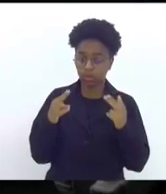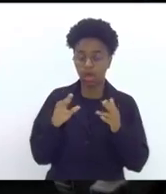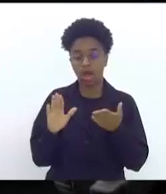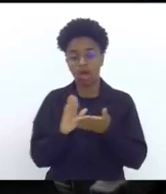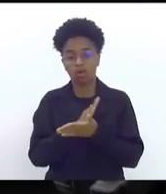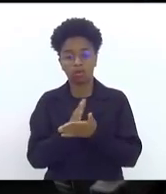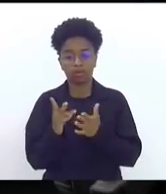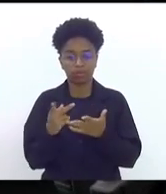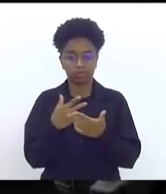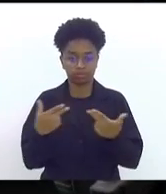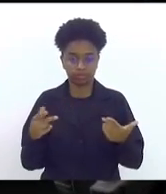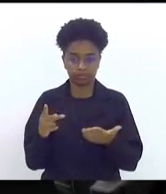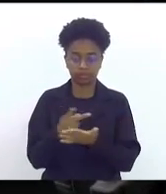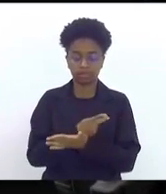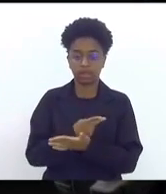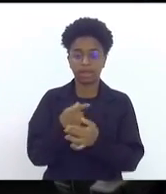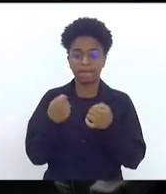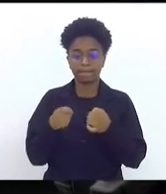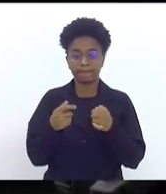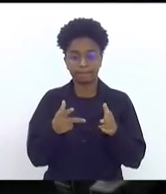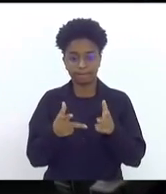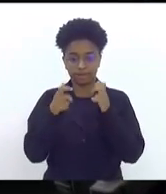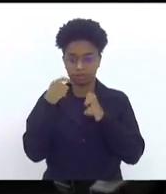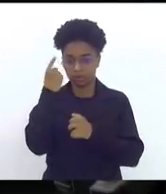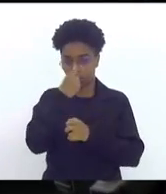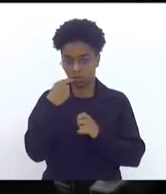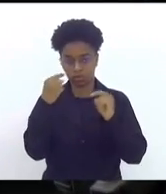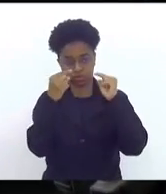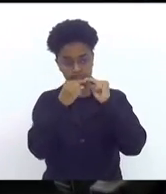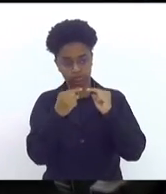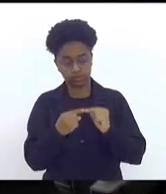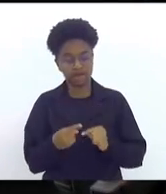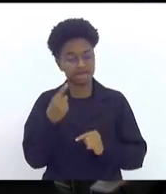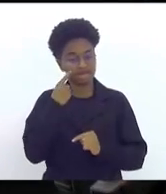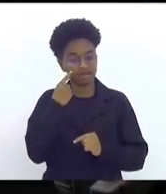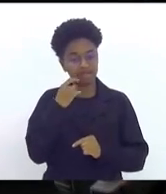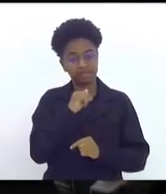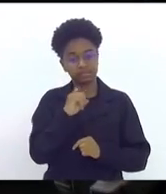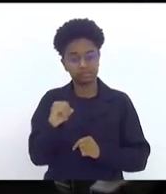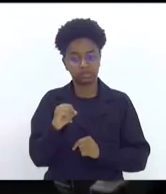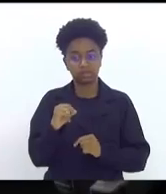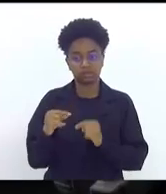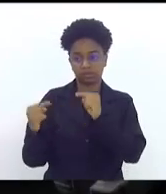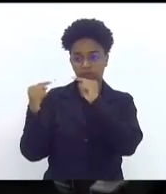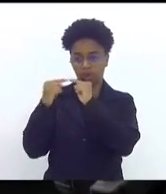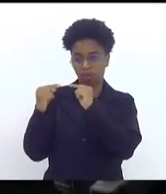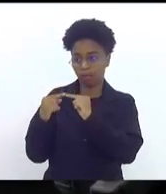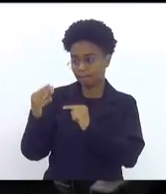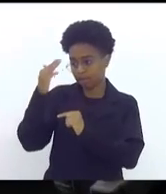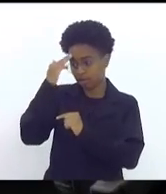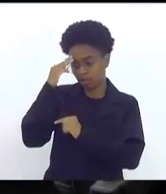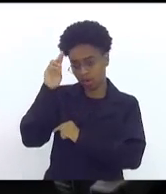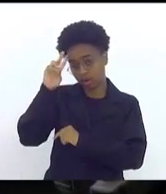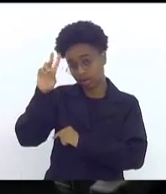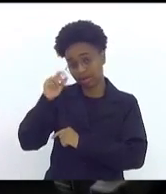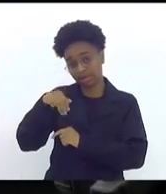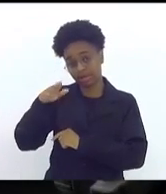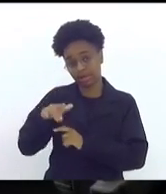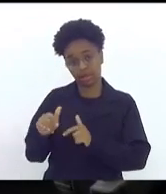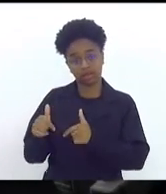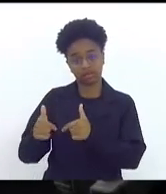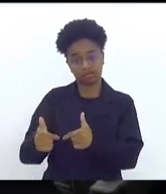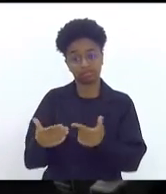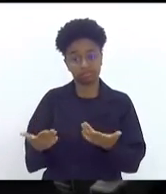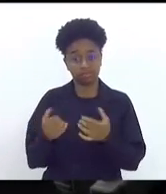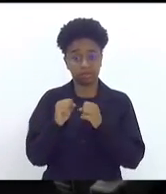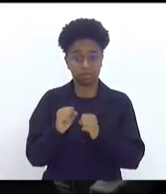considerado criminoso deve observar rostos e verificar se algum deles corresponde à memória do rosto do autor do crime. Esse procedimento pode